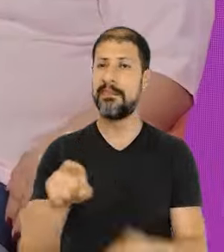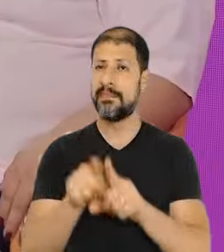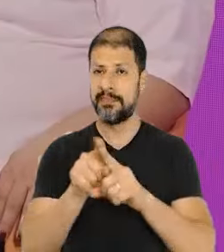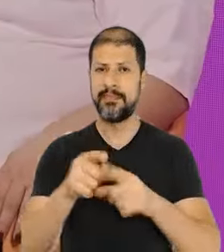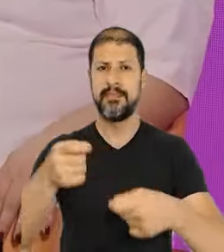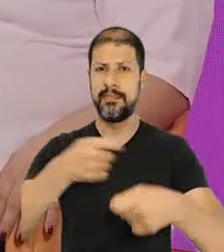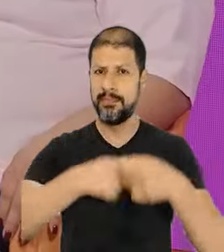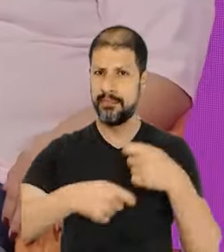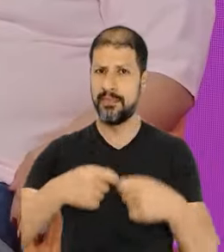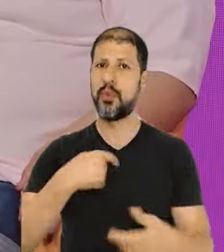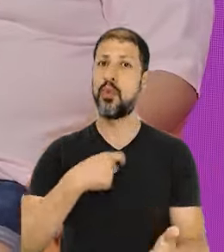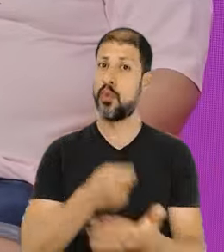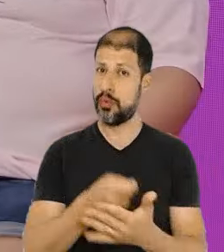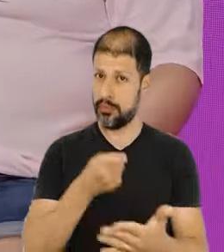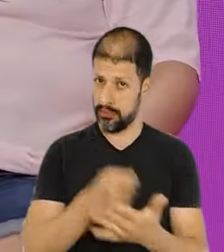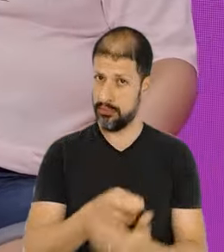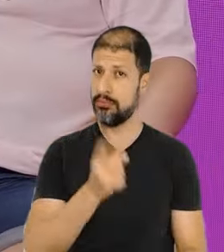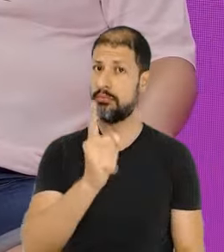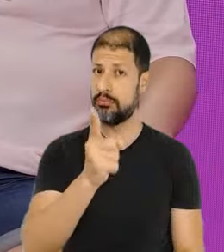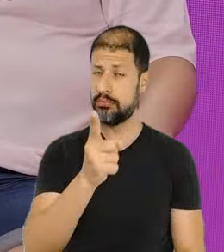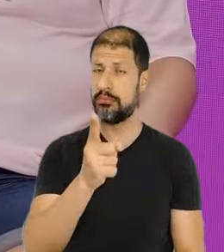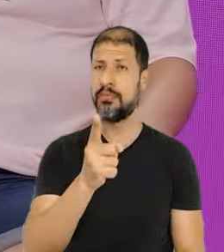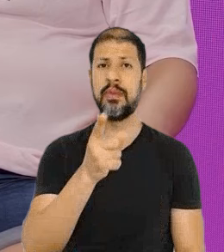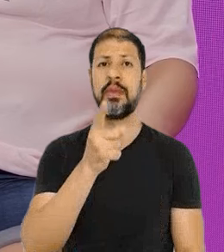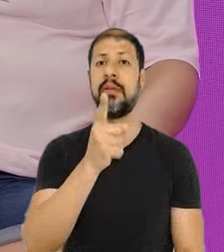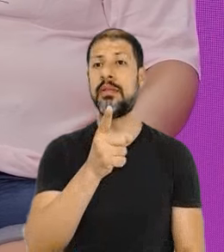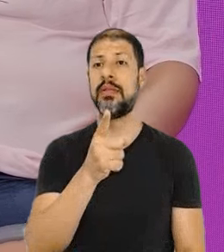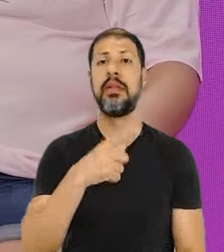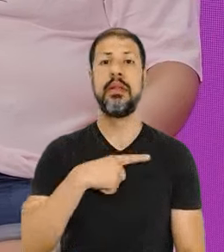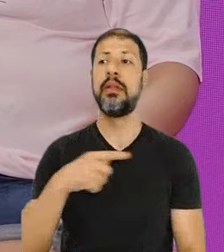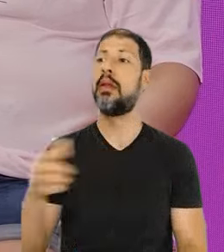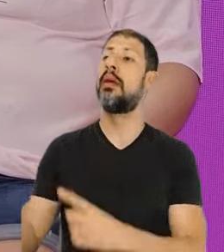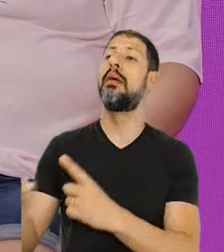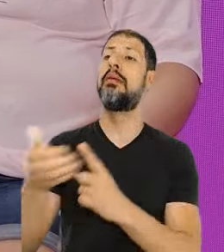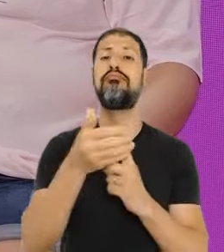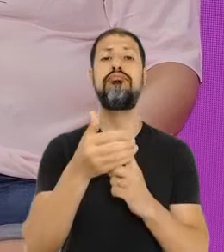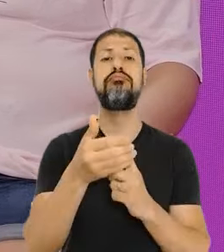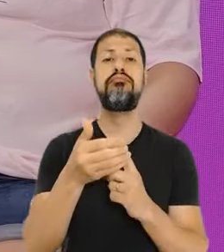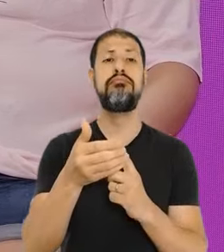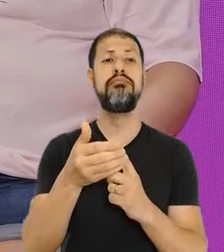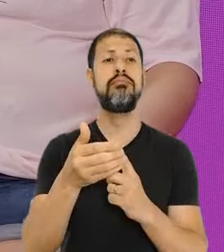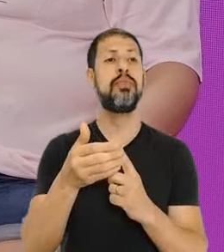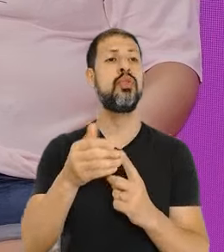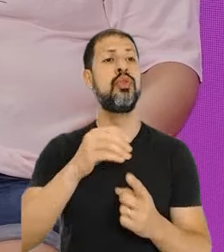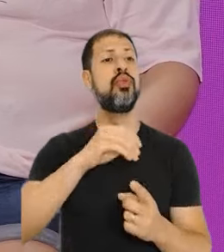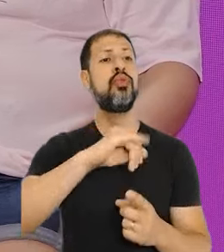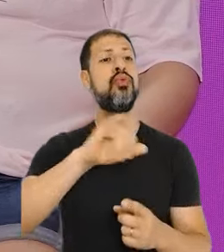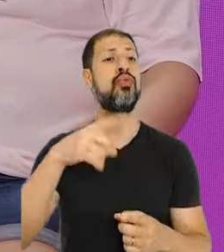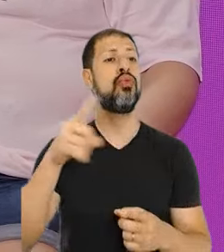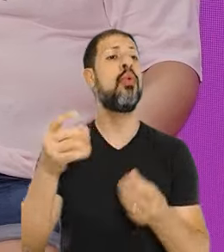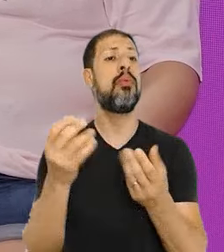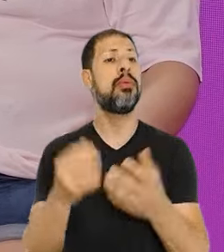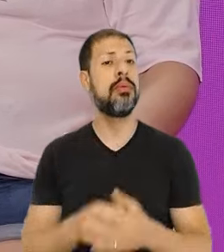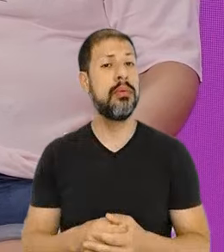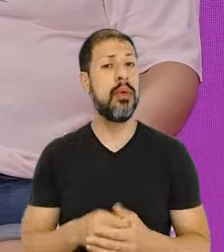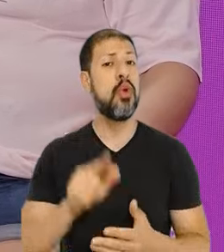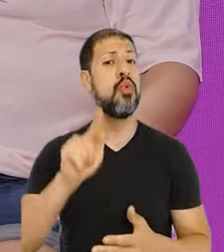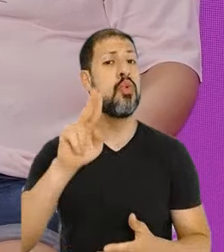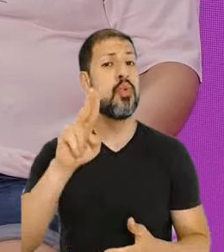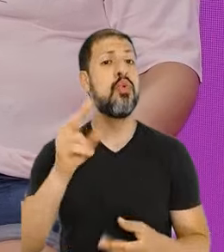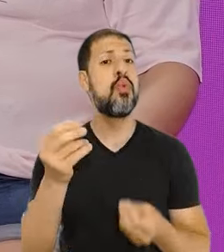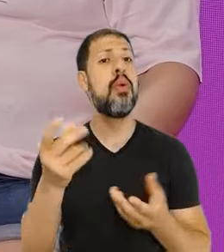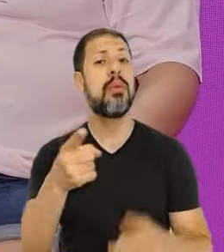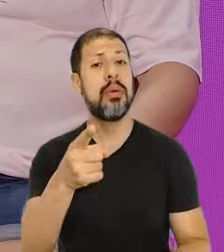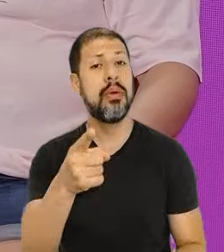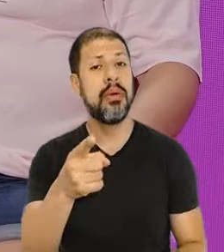mercado Eu exijo sabe eu quero mas como que vocês vão receber o João Como que o Gu tá se sentindo aí dentro com vocês e chama